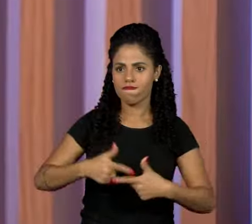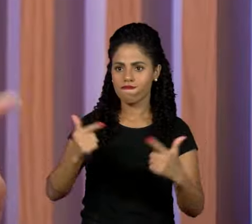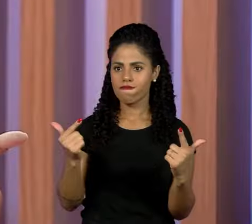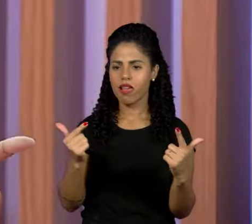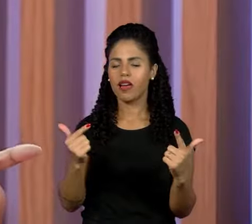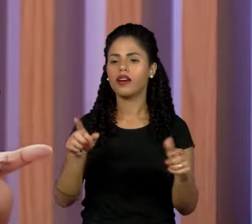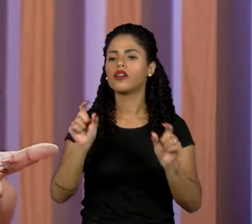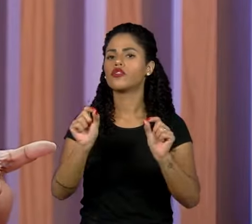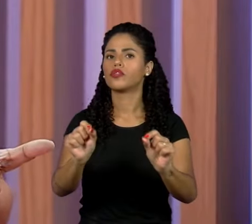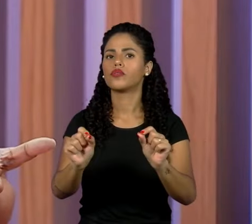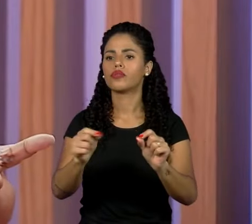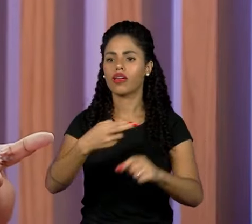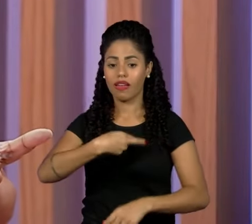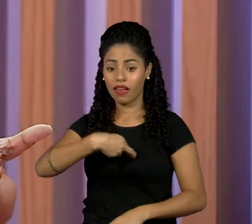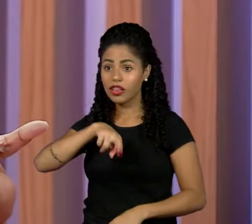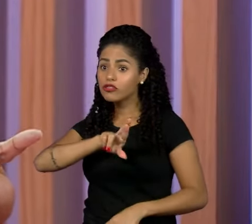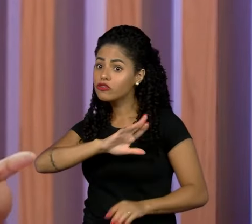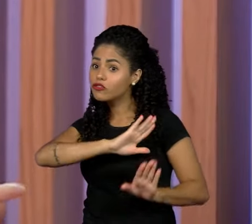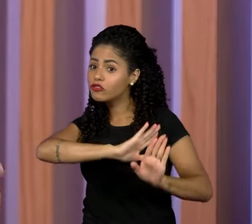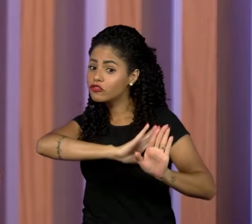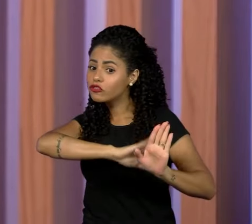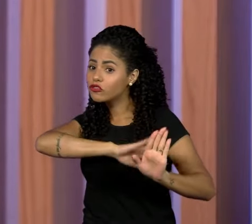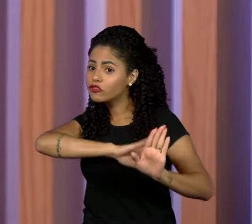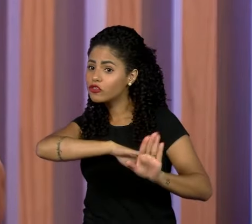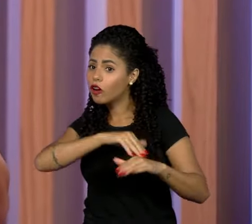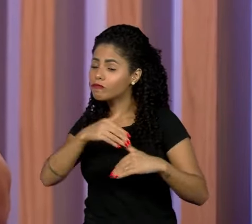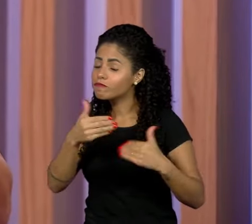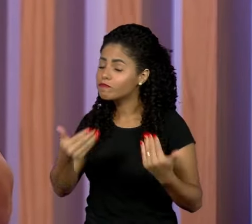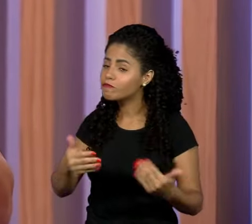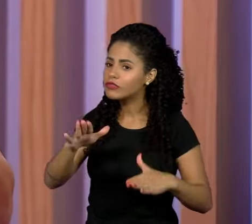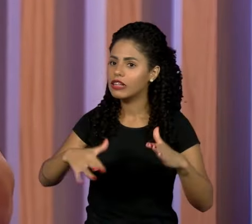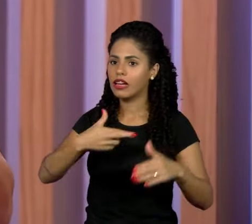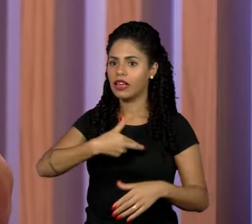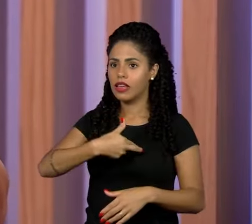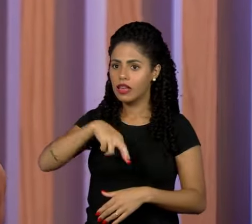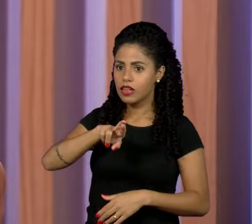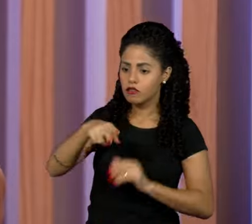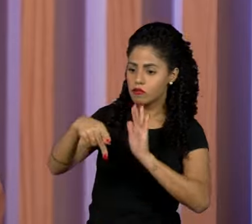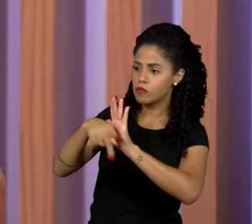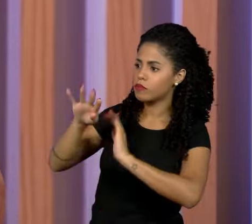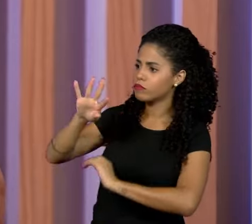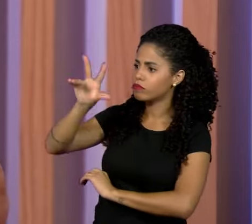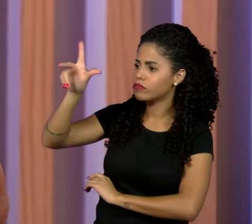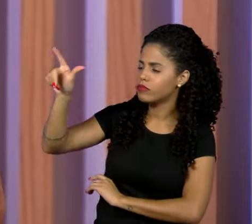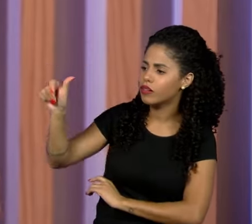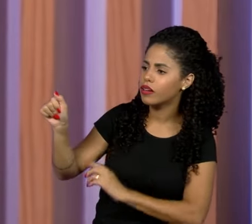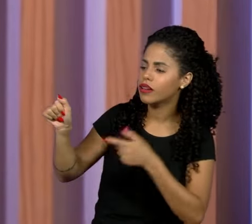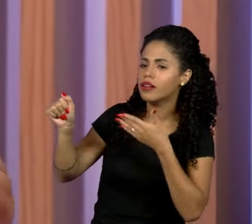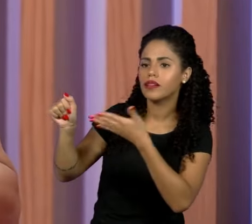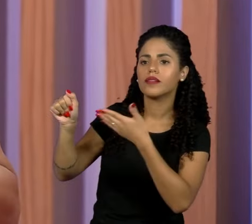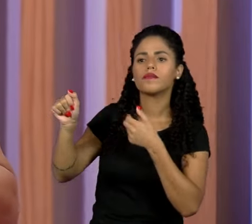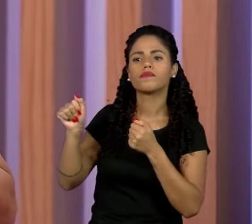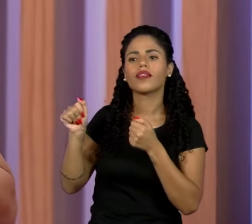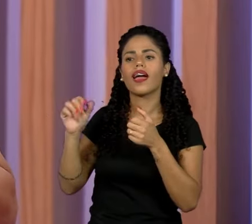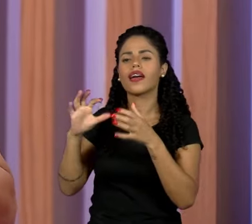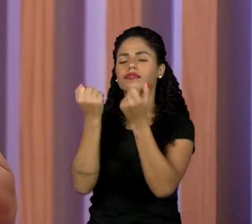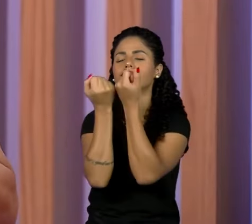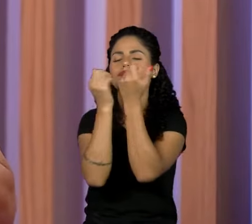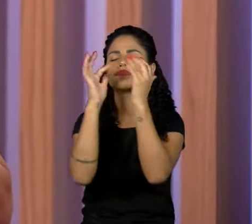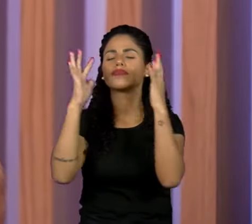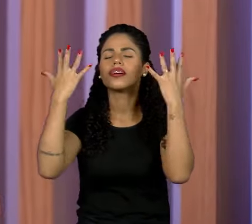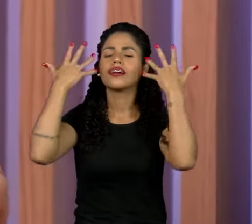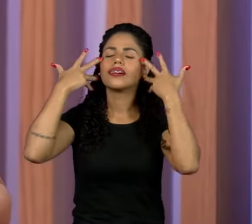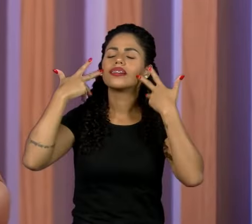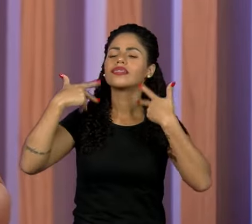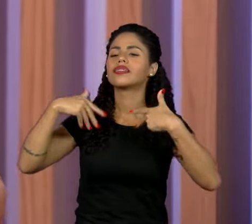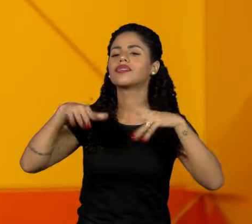vem ligado a religiões, né? Quando as religiões de matriz africana são muito ligadas à natureza,